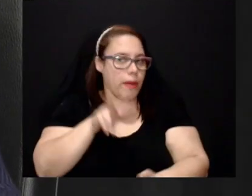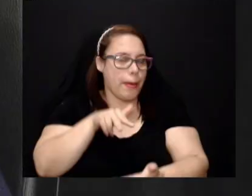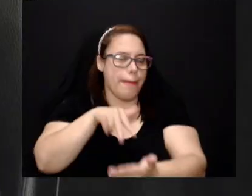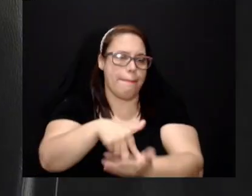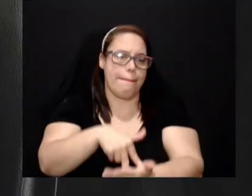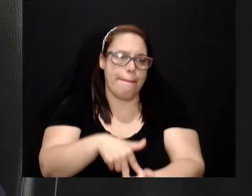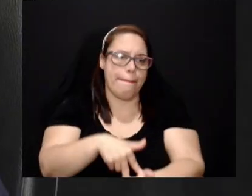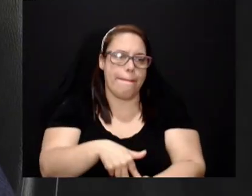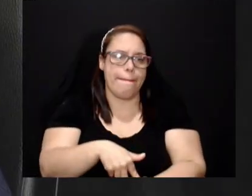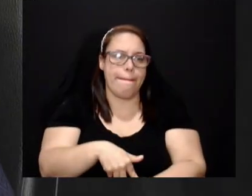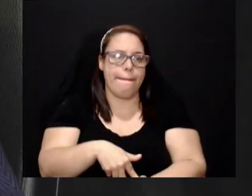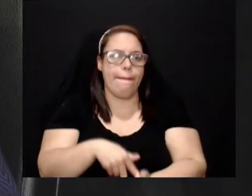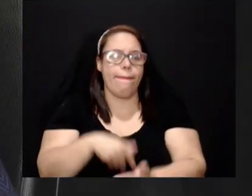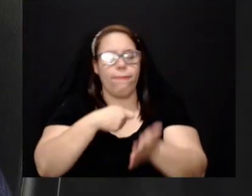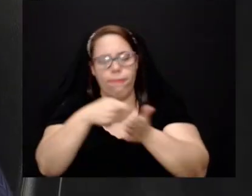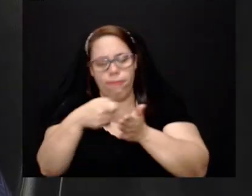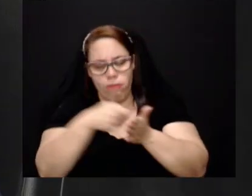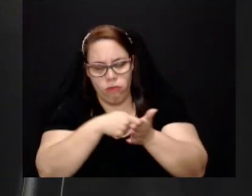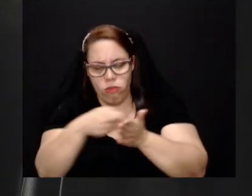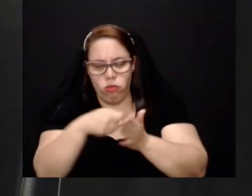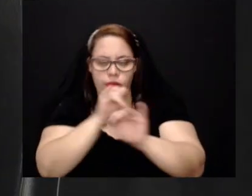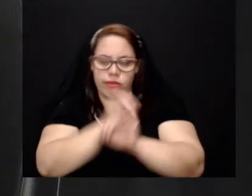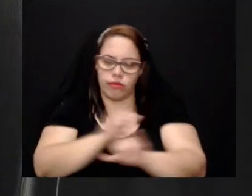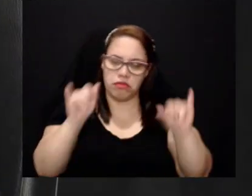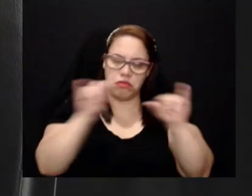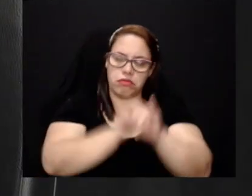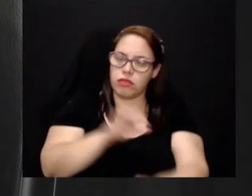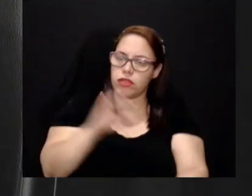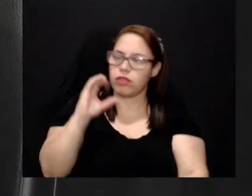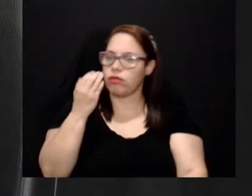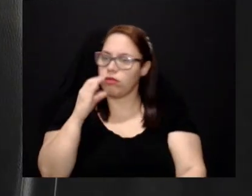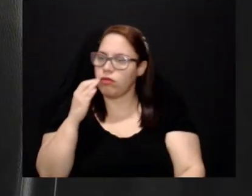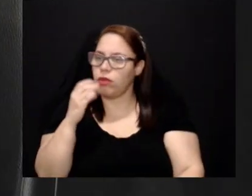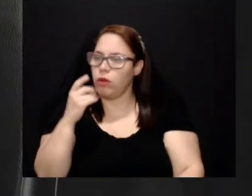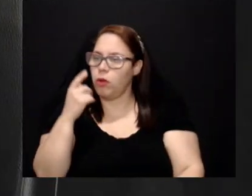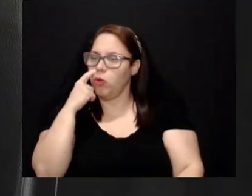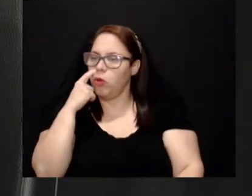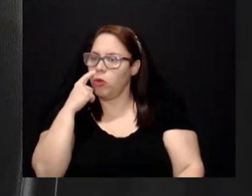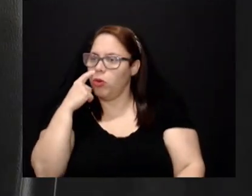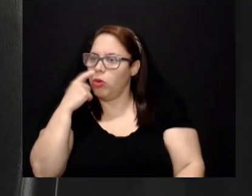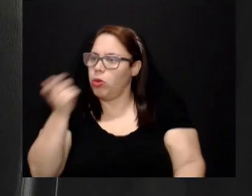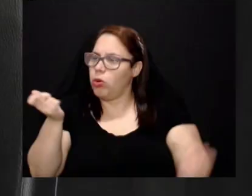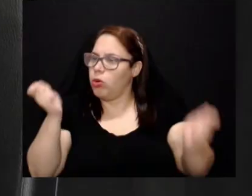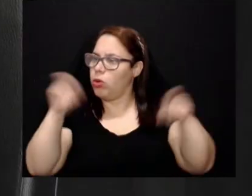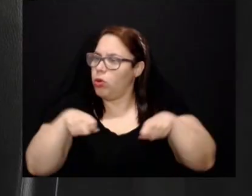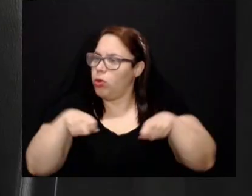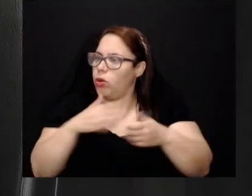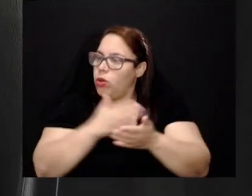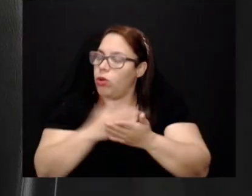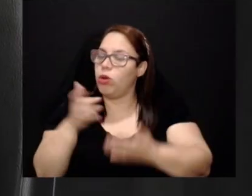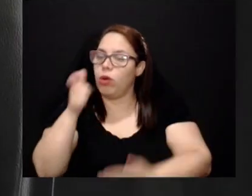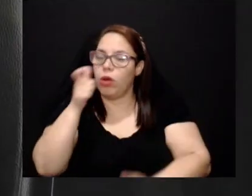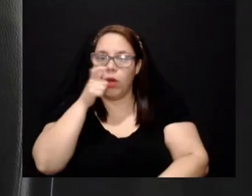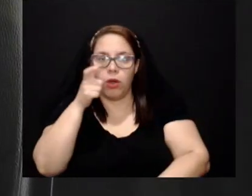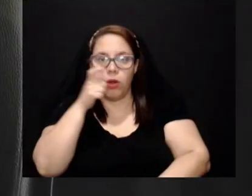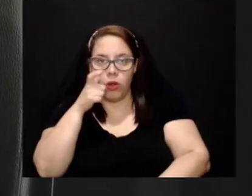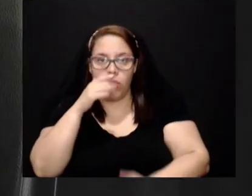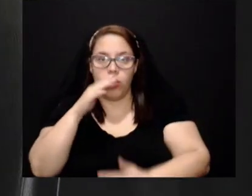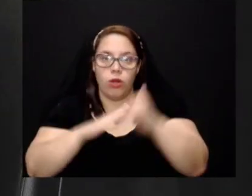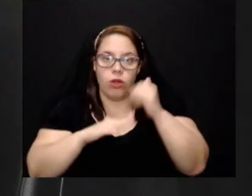estão escrevendo, estão divulgando ciência. E aí eu vi ali uma possibilidade. E eu comecei a me interessar muito por essa área dessa